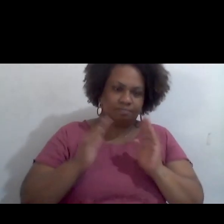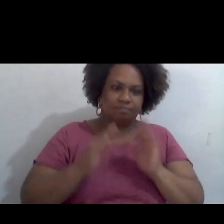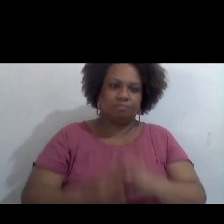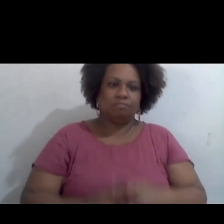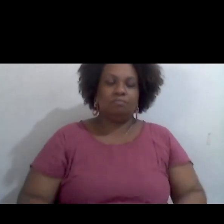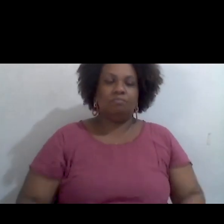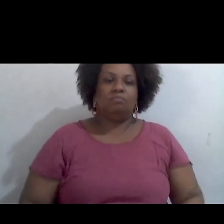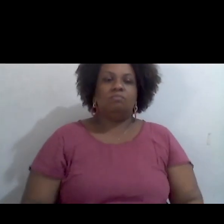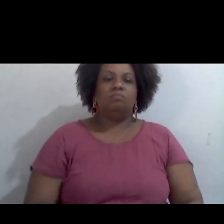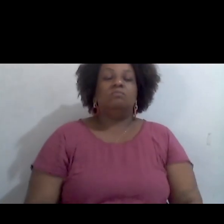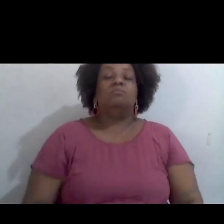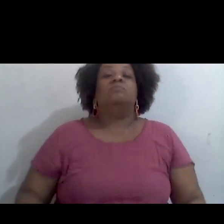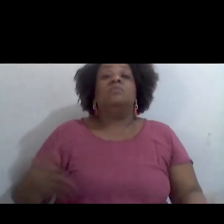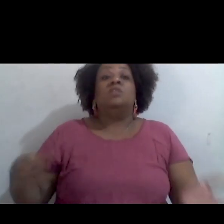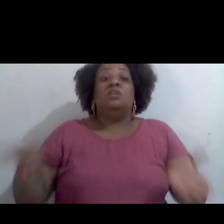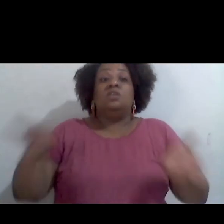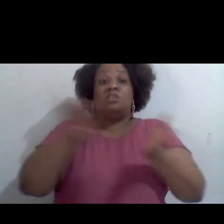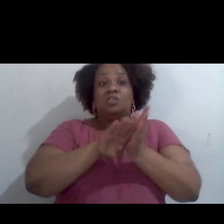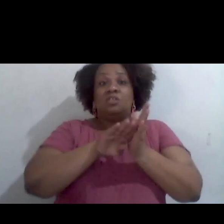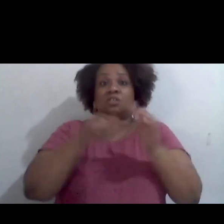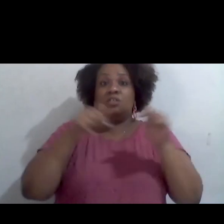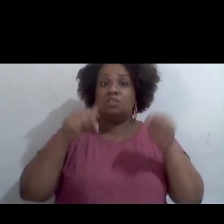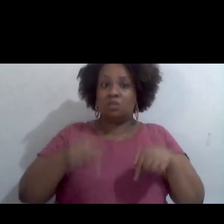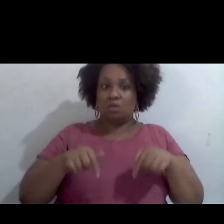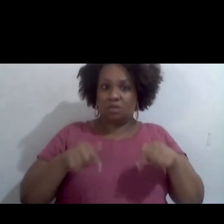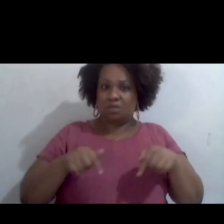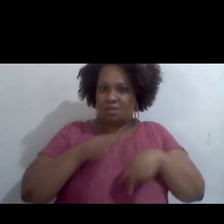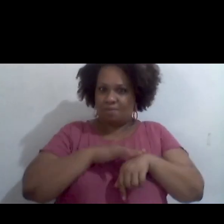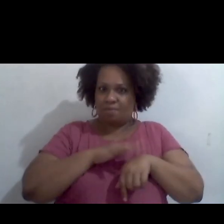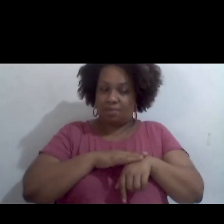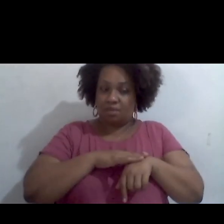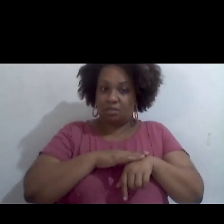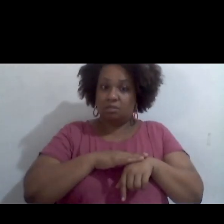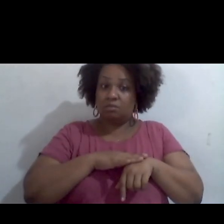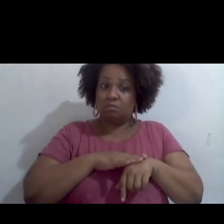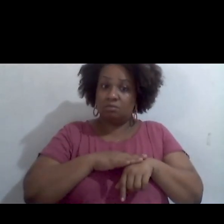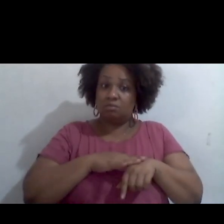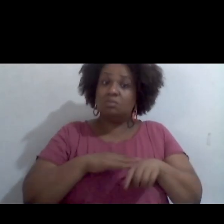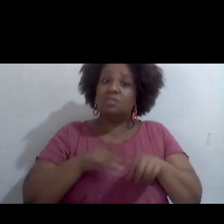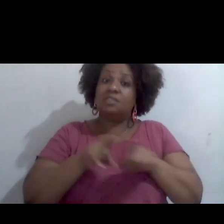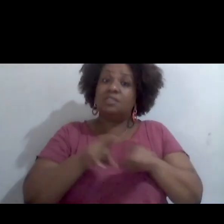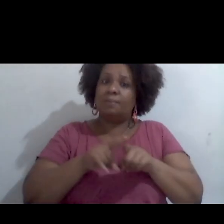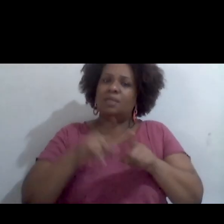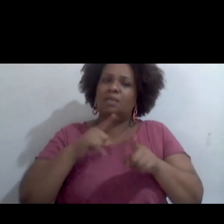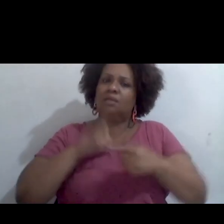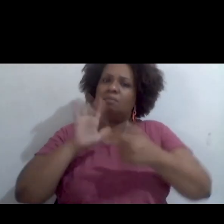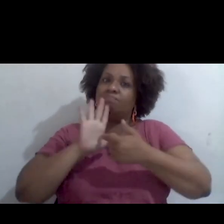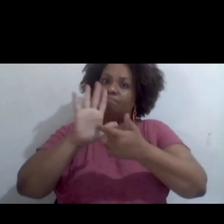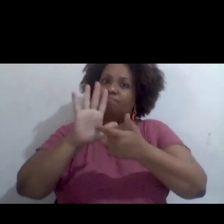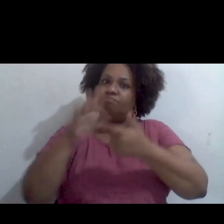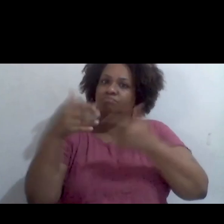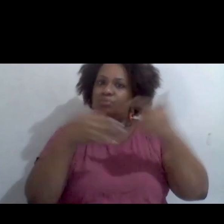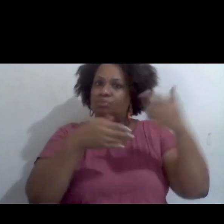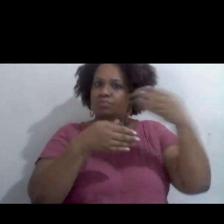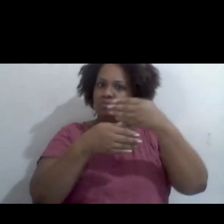possamos chegar aqui, nesse momento de diálogo, tendo também uma apresentação a fazer, para